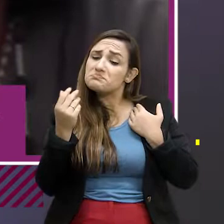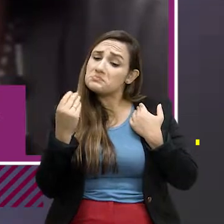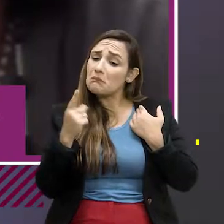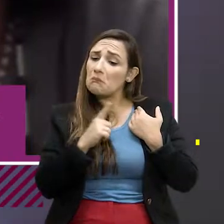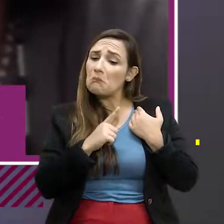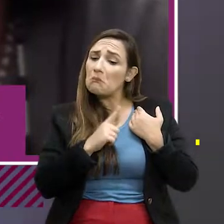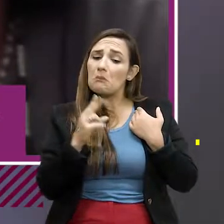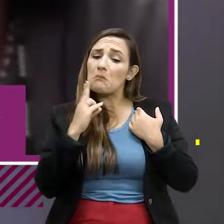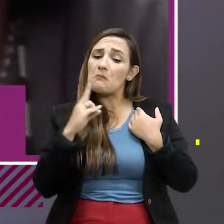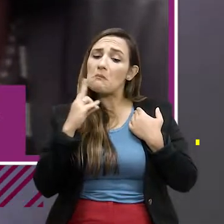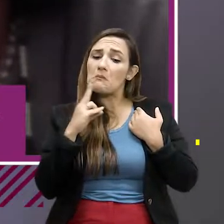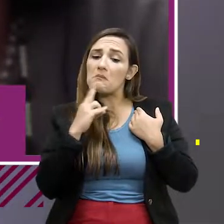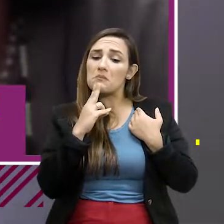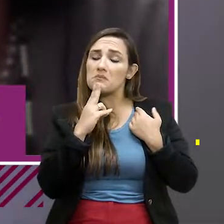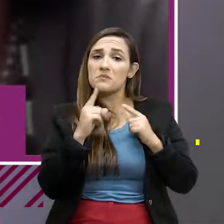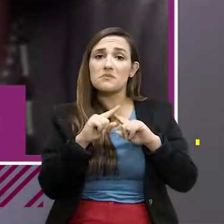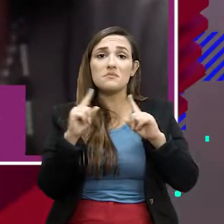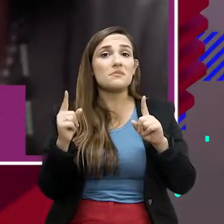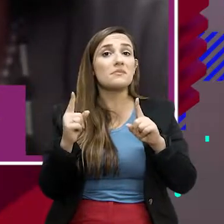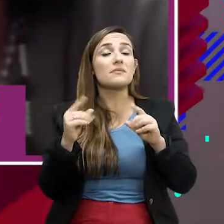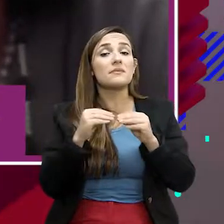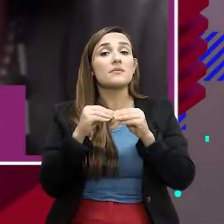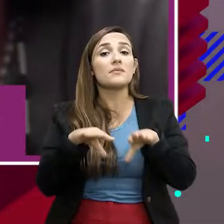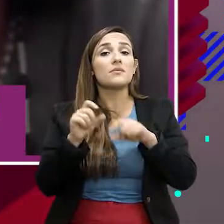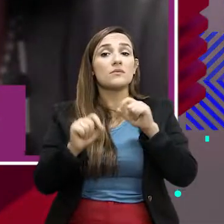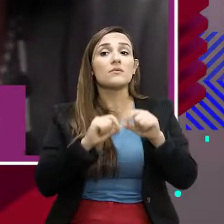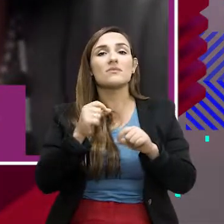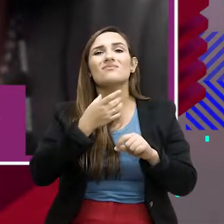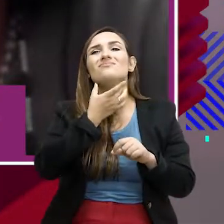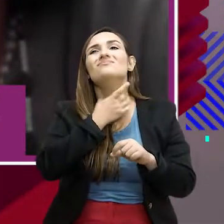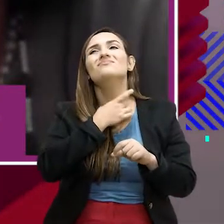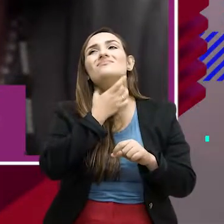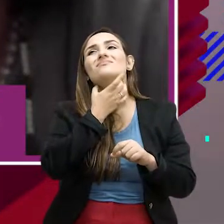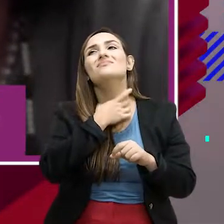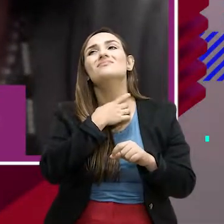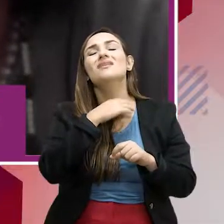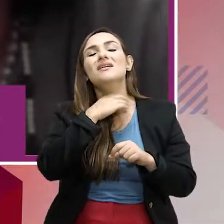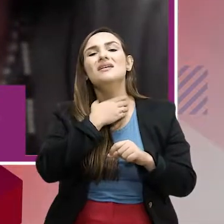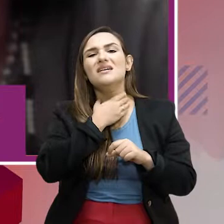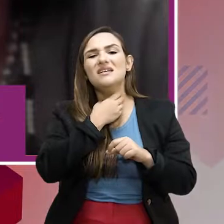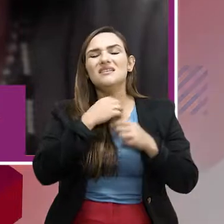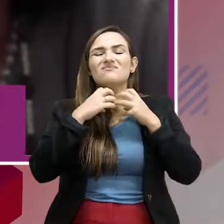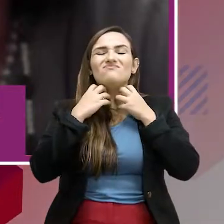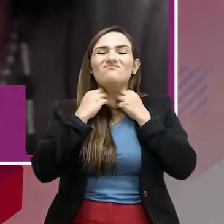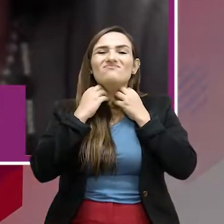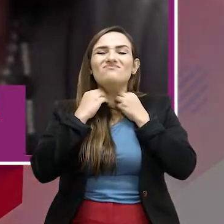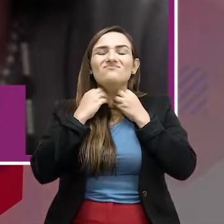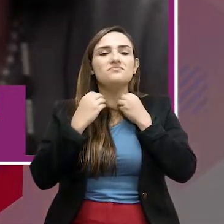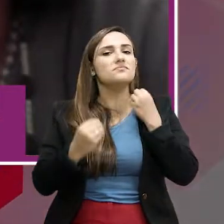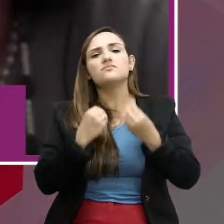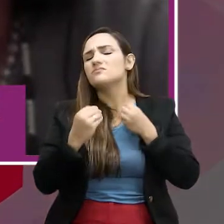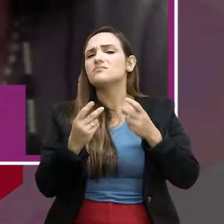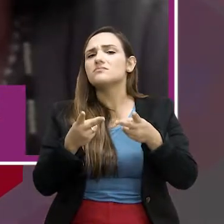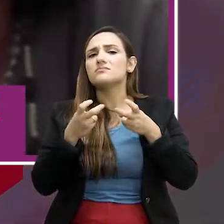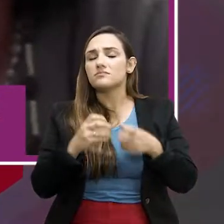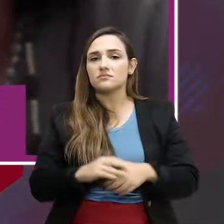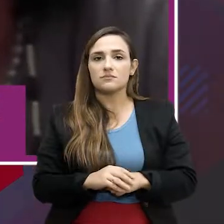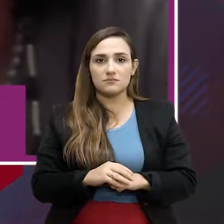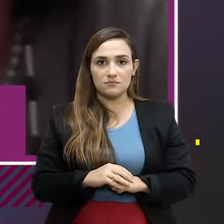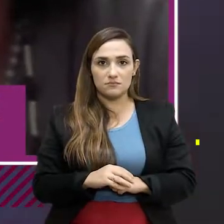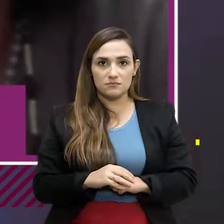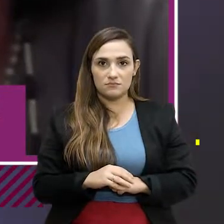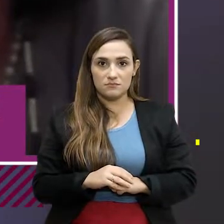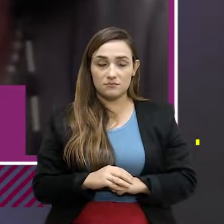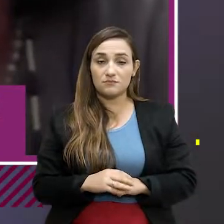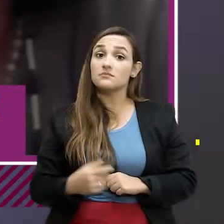de olfato, que não tem perda de paladar também, que a Omicron ataca primeiramente um pouco mais a garganta, né? Como é que